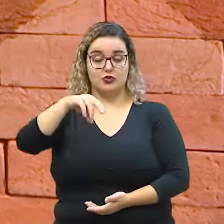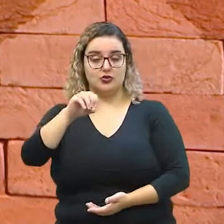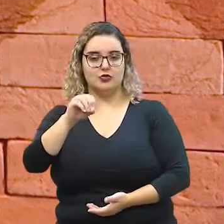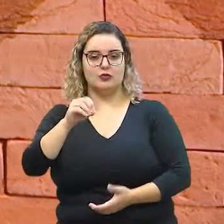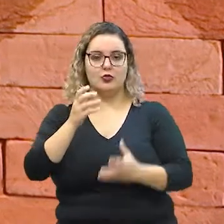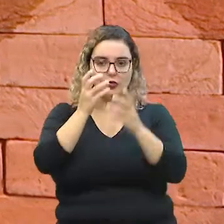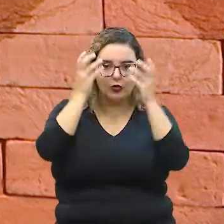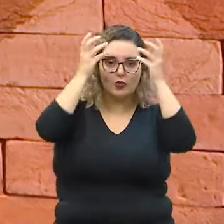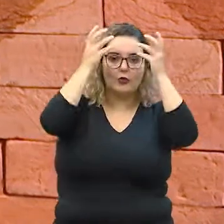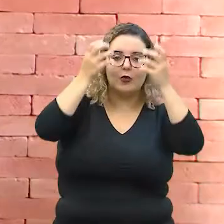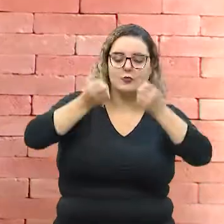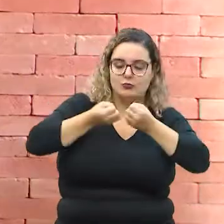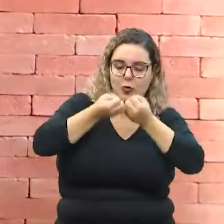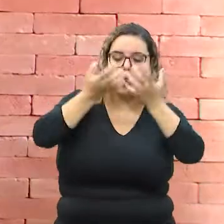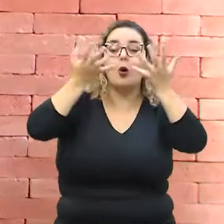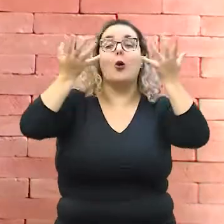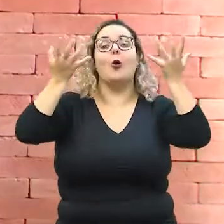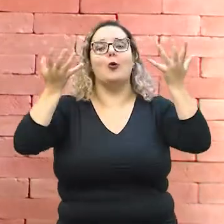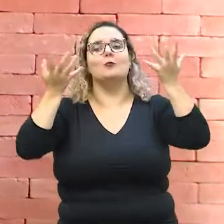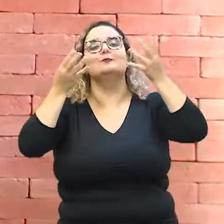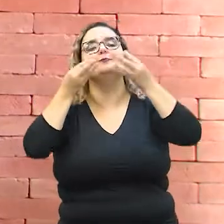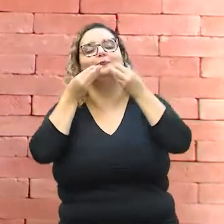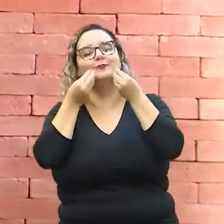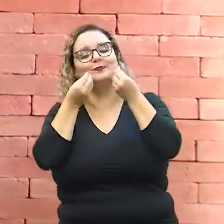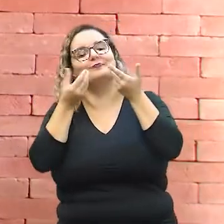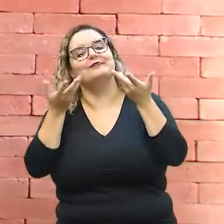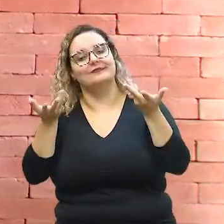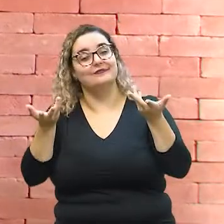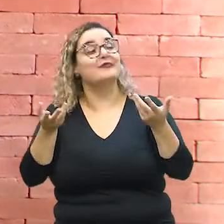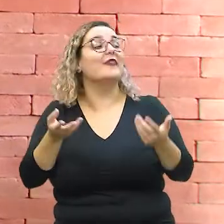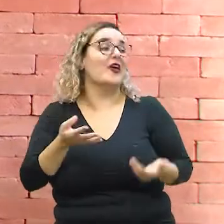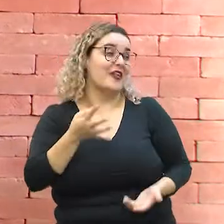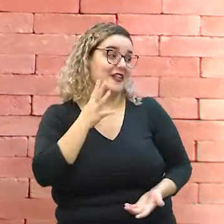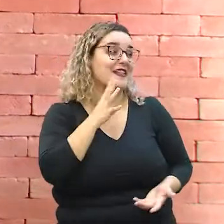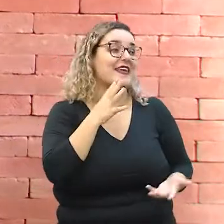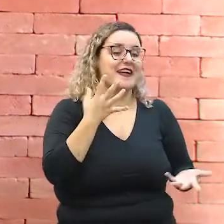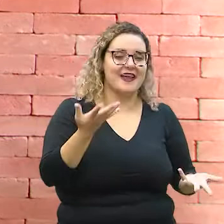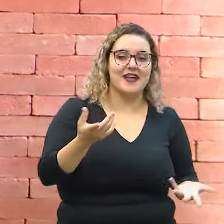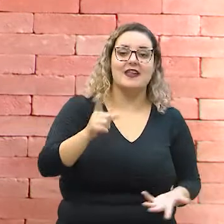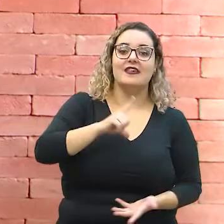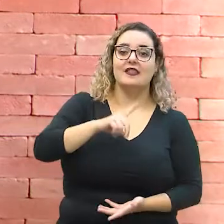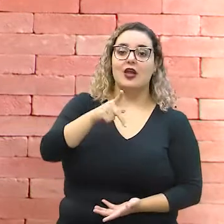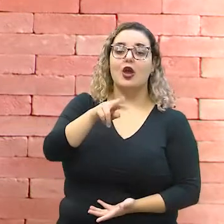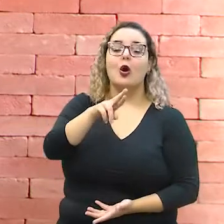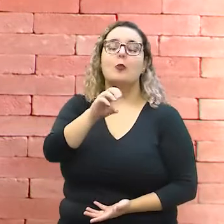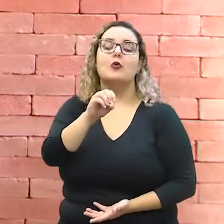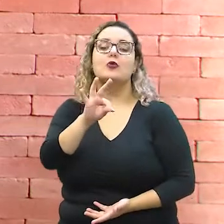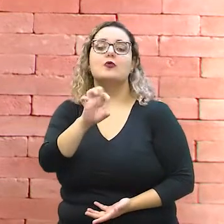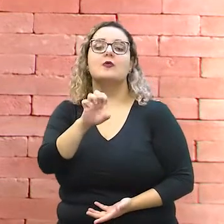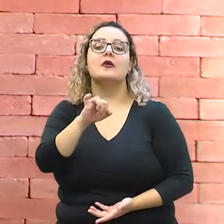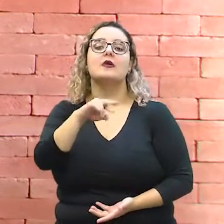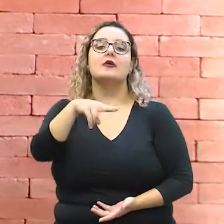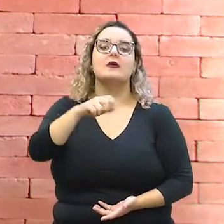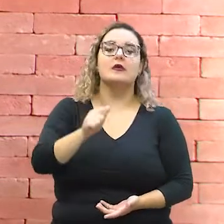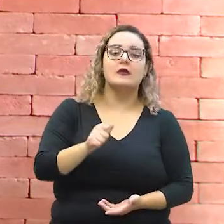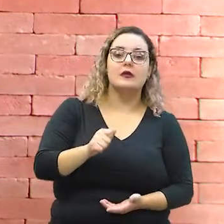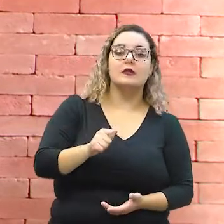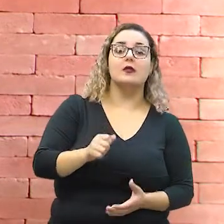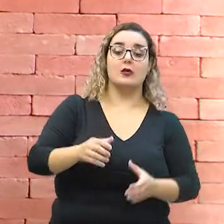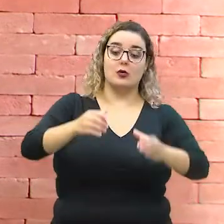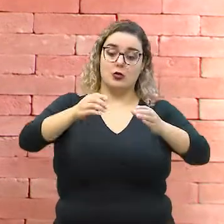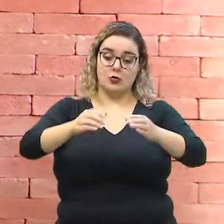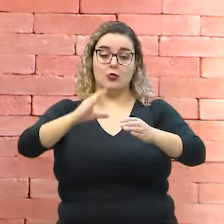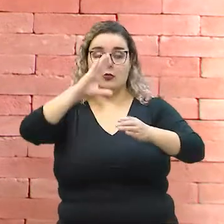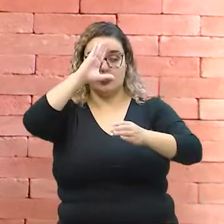é uma explosão de sabores. Olha só. E aí a gente tem, né, a proteína, a gente tem o nosso prato principal.